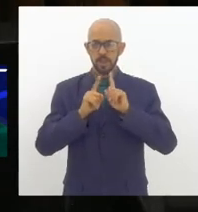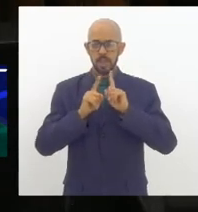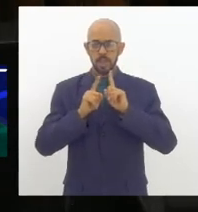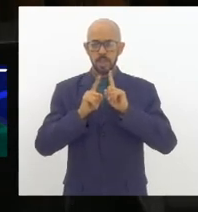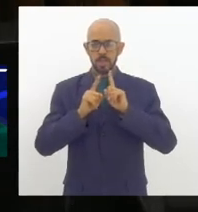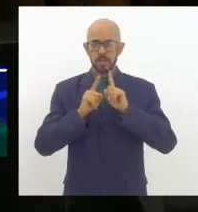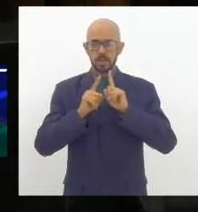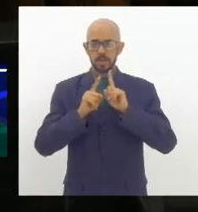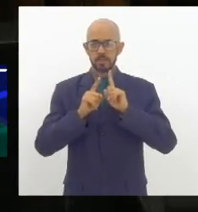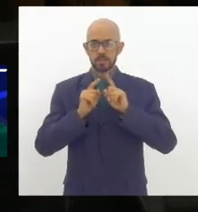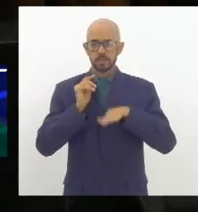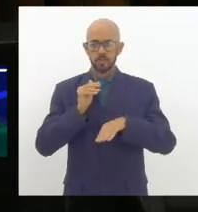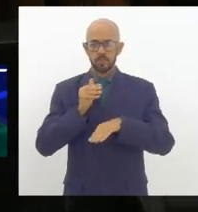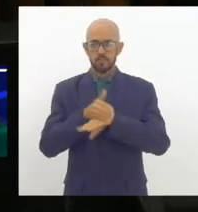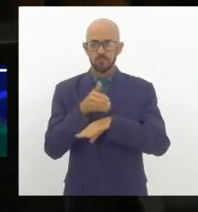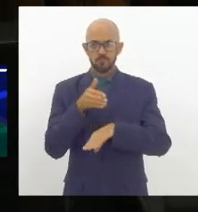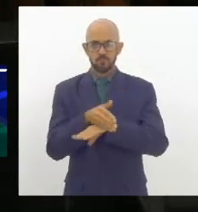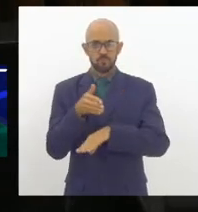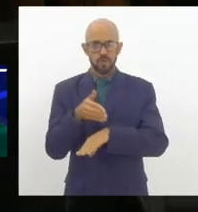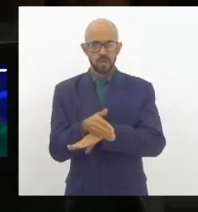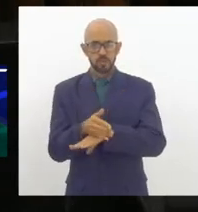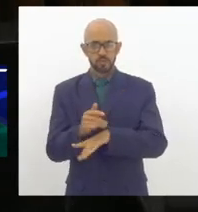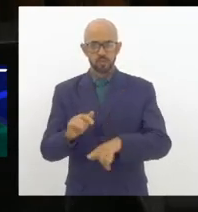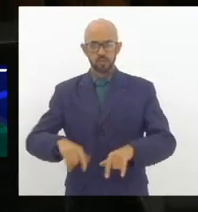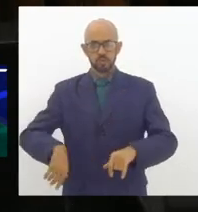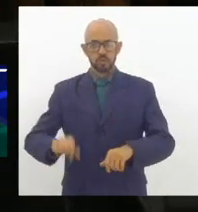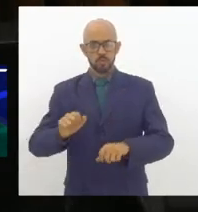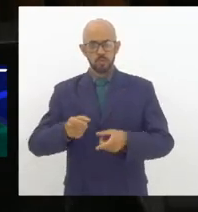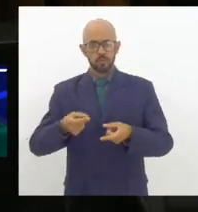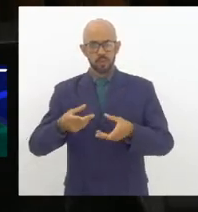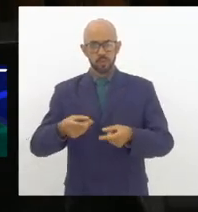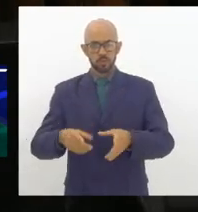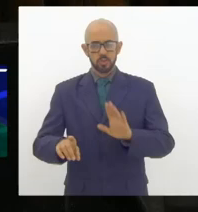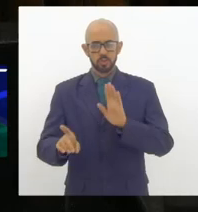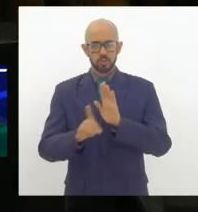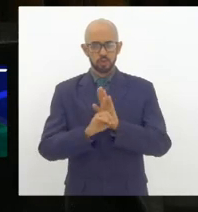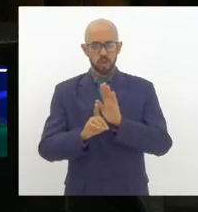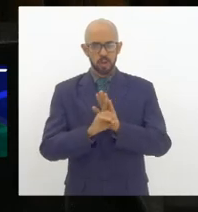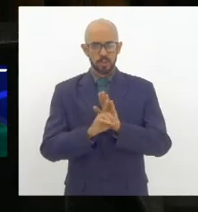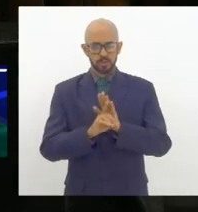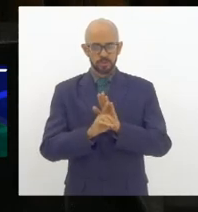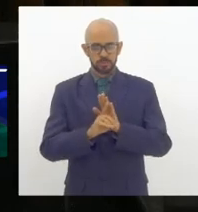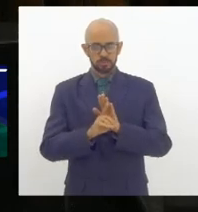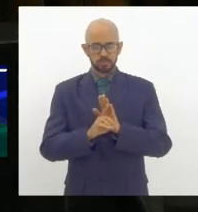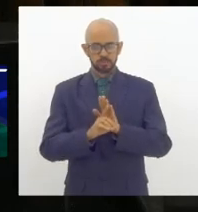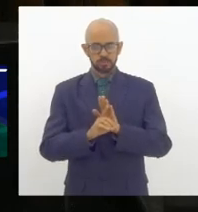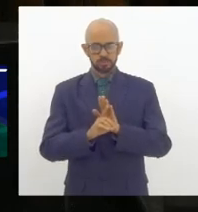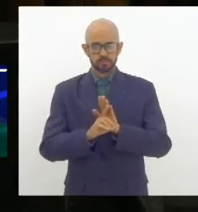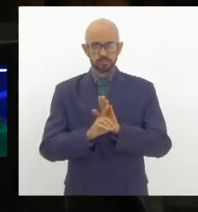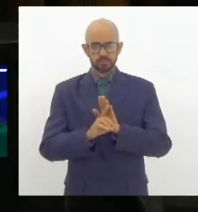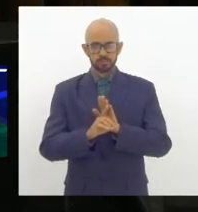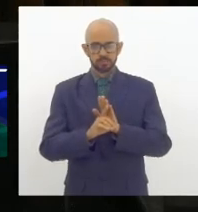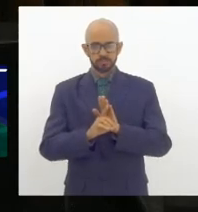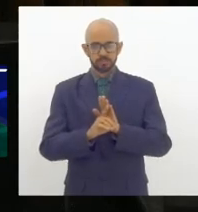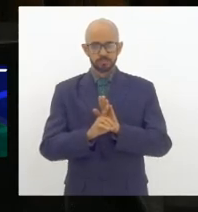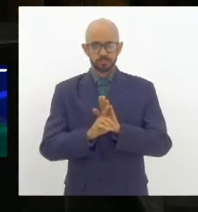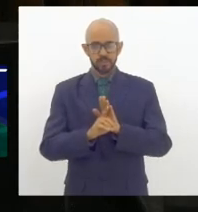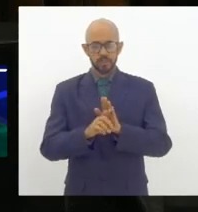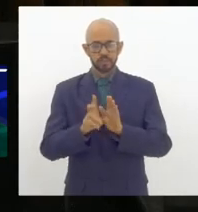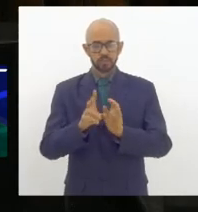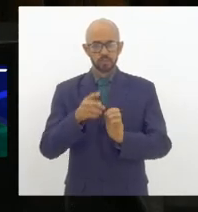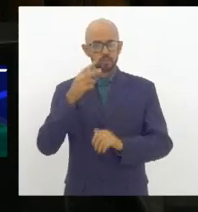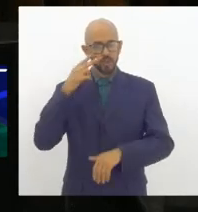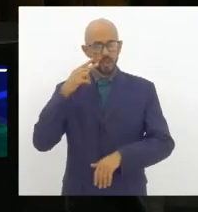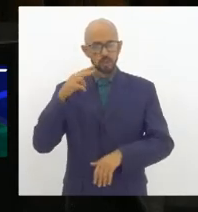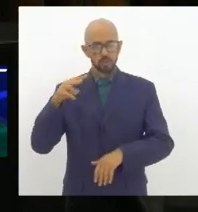está sendo tomada por narco-terrorista e narcotraficante Oi Mari cavilha duas semanas